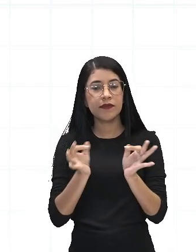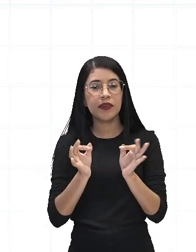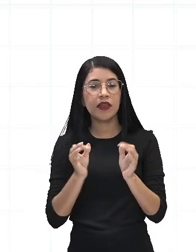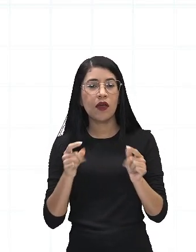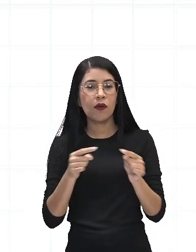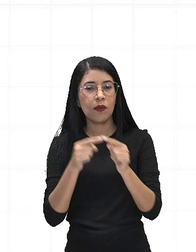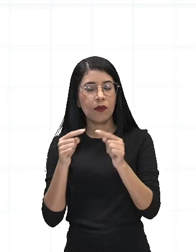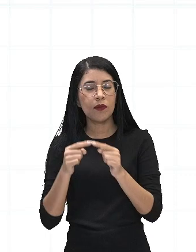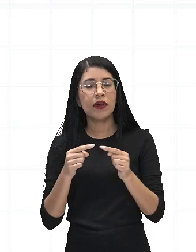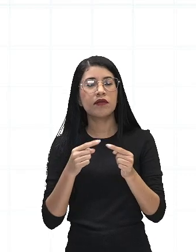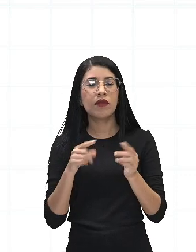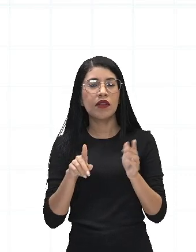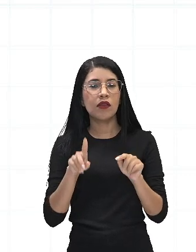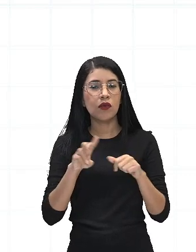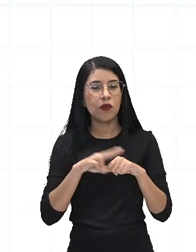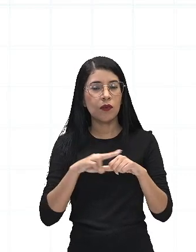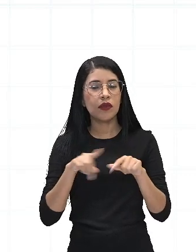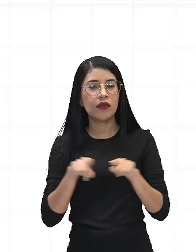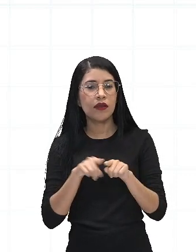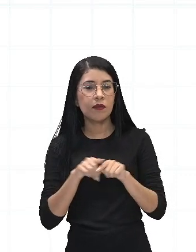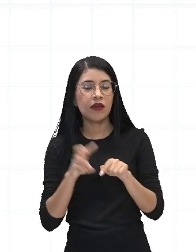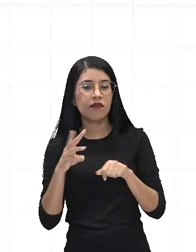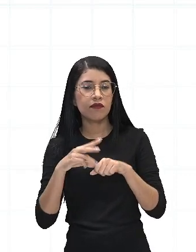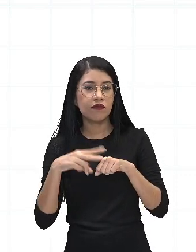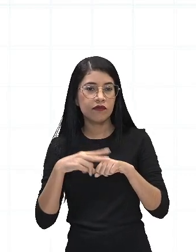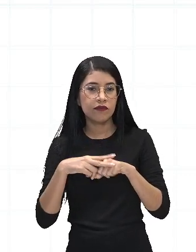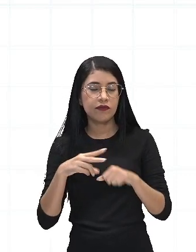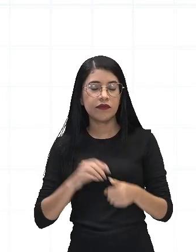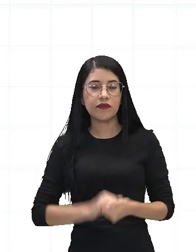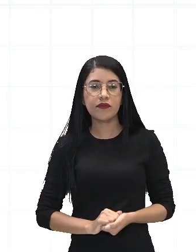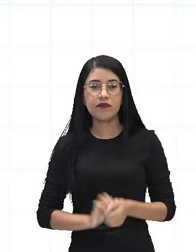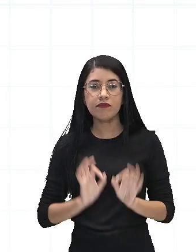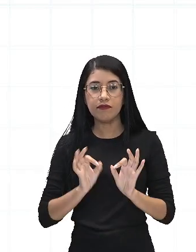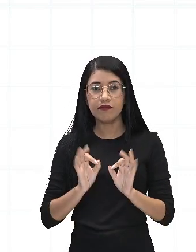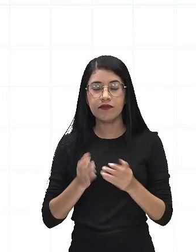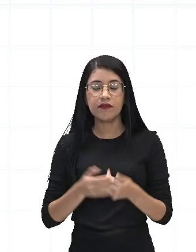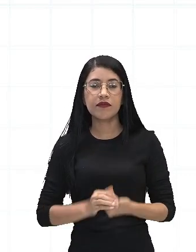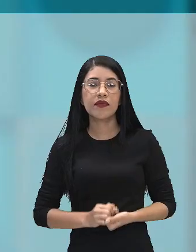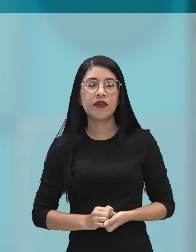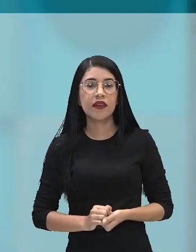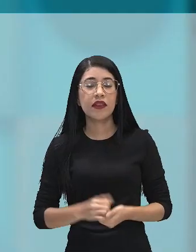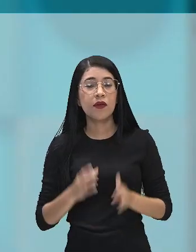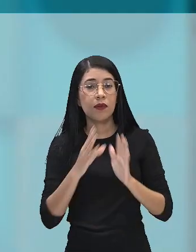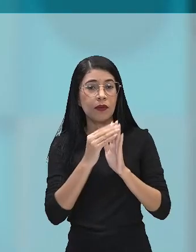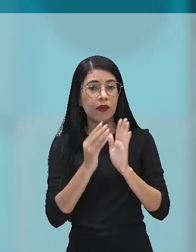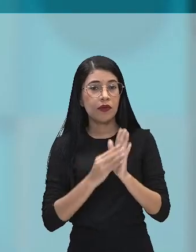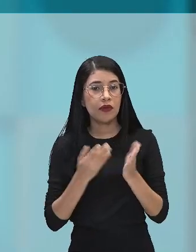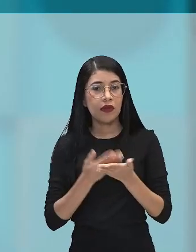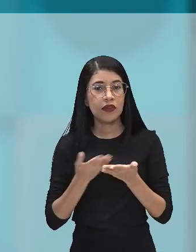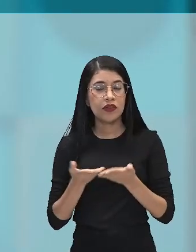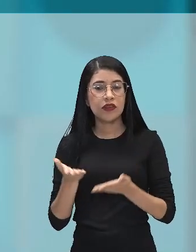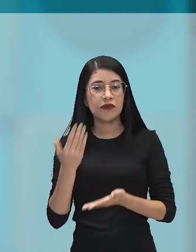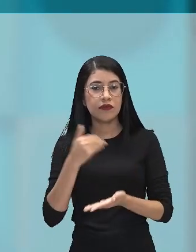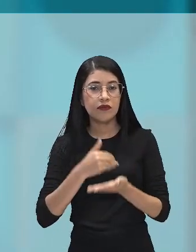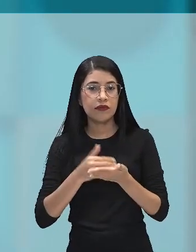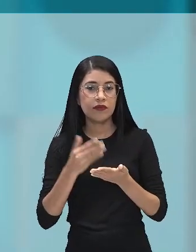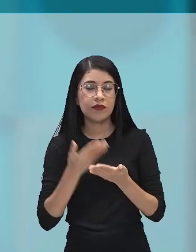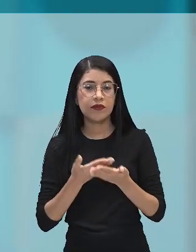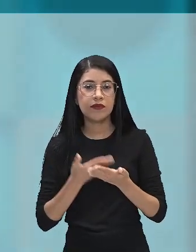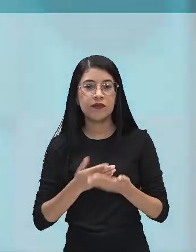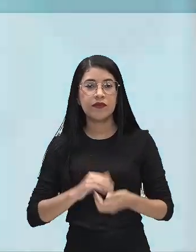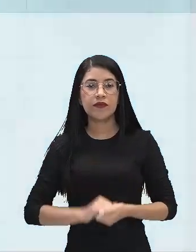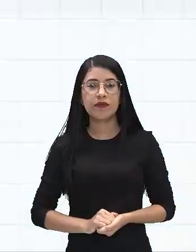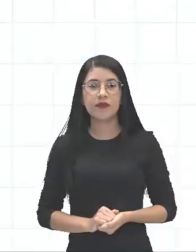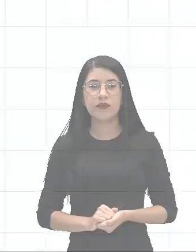concordância nominal e concordância verbal. Certo? Então esse é o nosso conteúdo. Venham comigo para a nossa